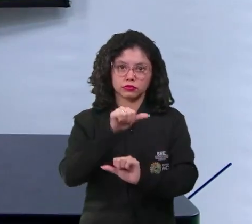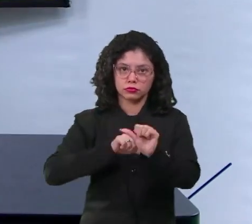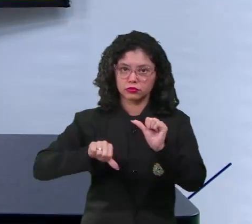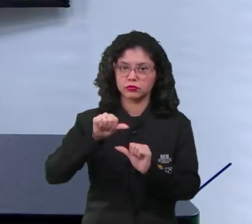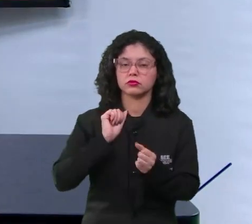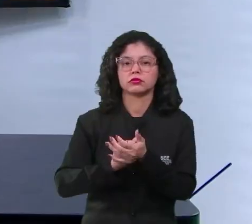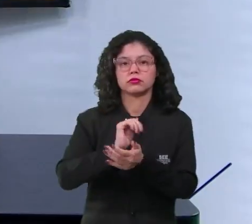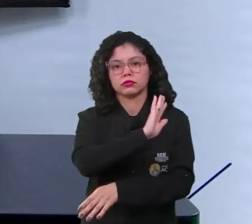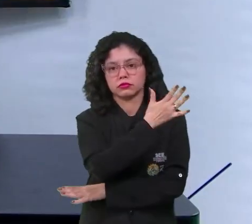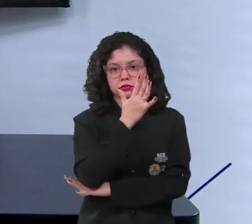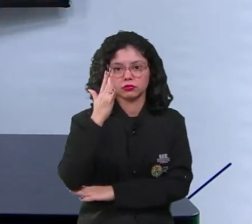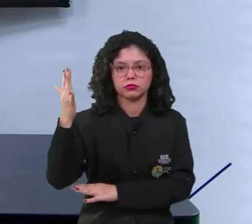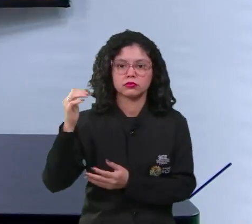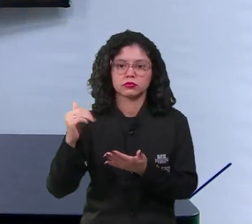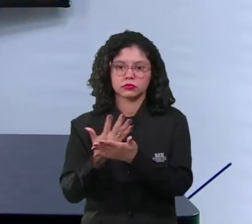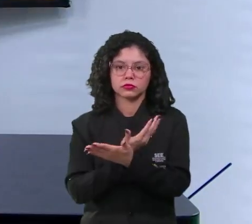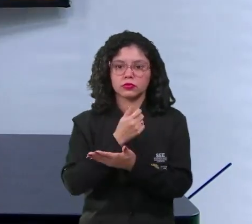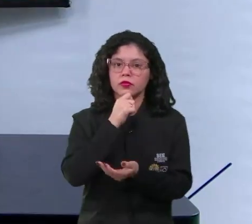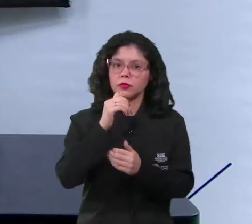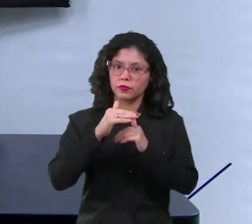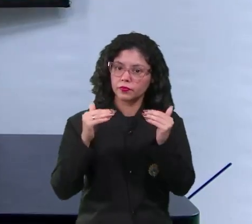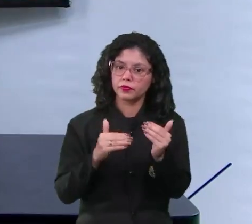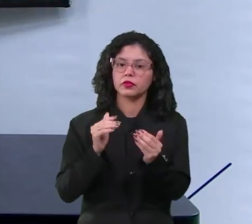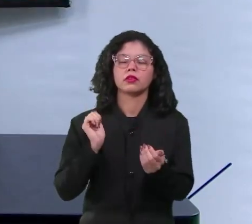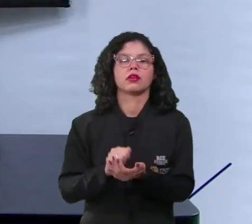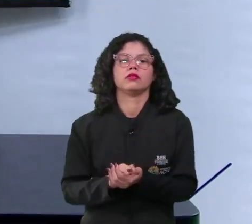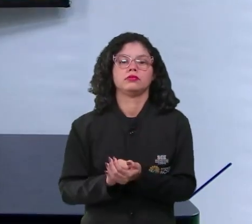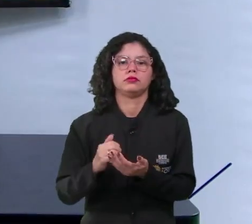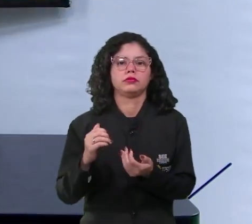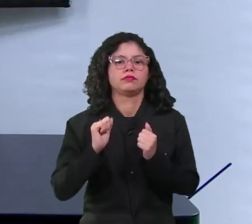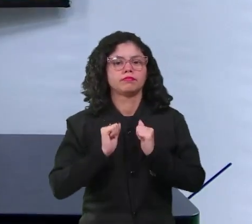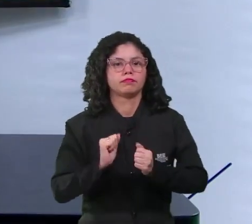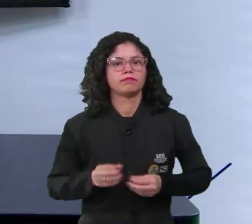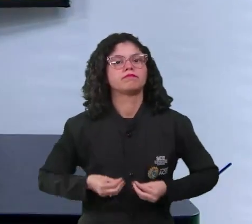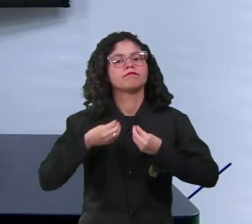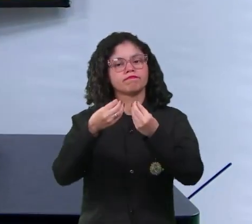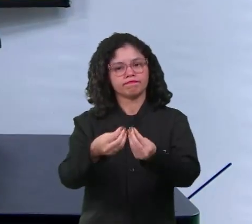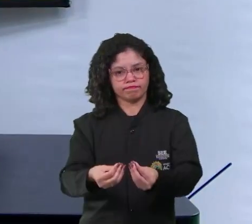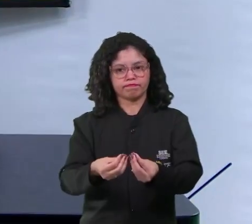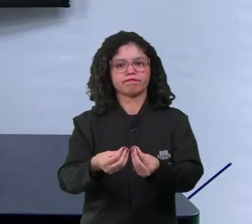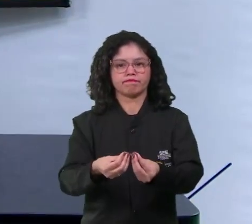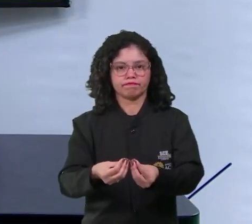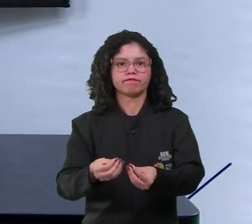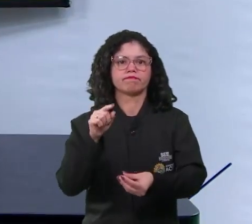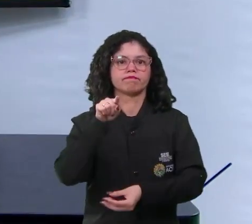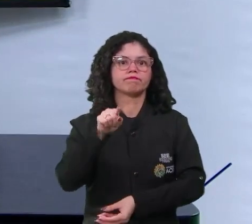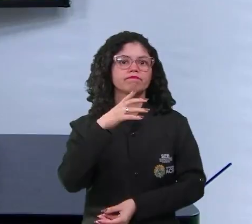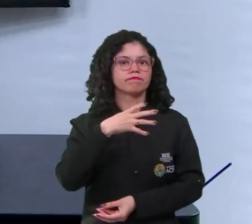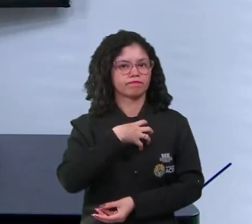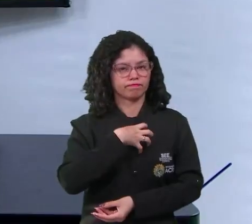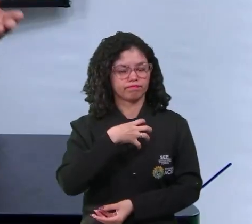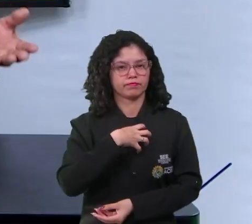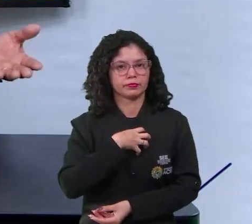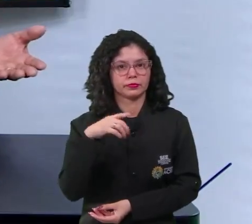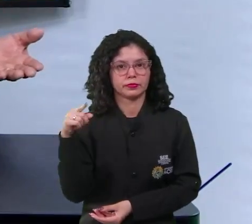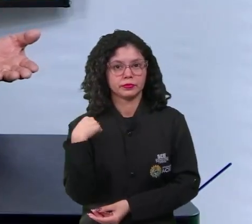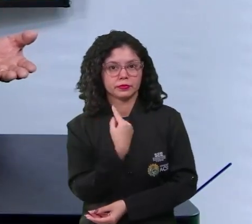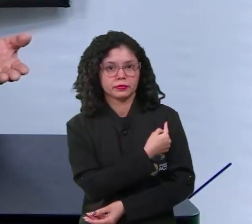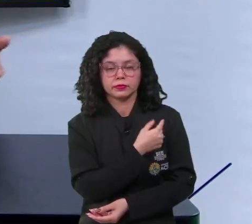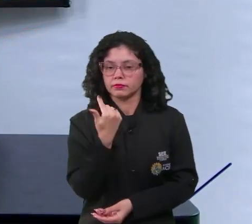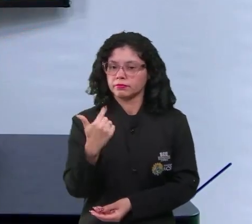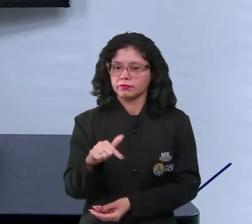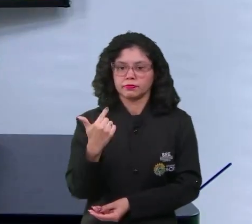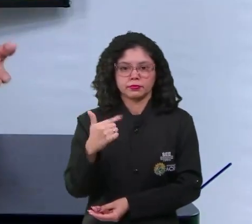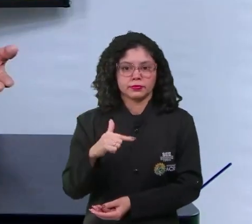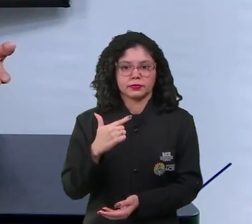transformar a natureza, retirando tudo que a natureza possa oferecer. Então, nesse momento, a gente ainda não